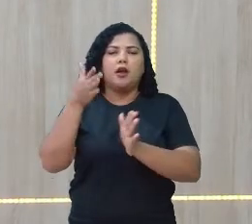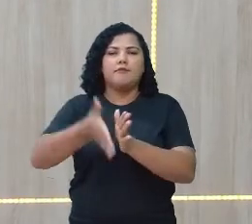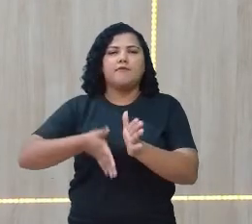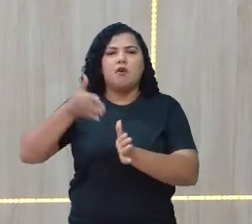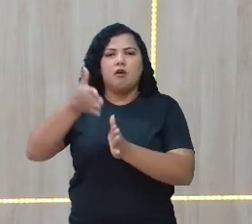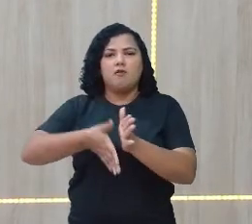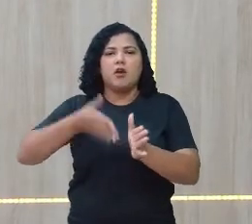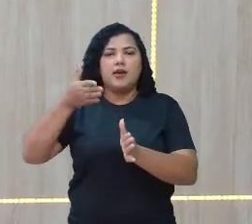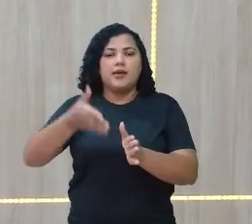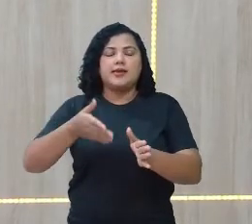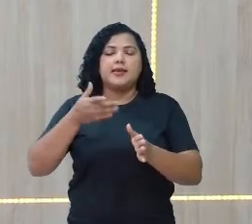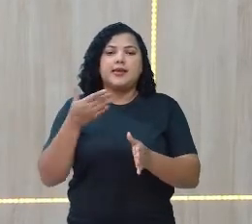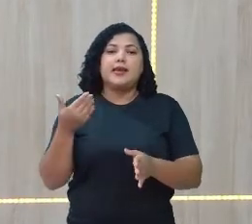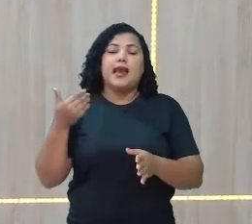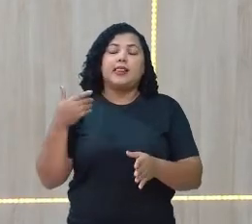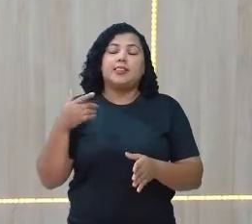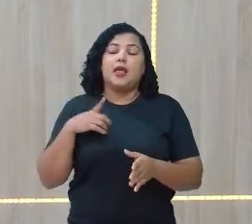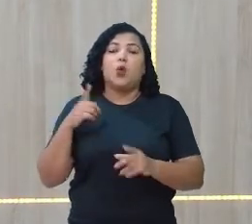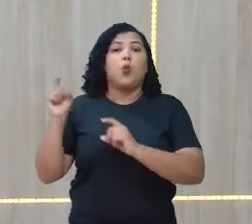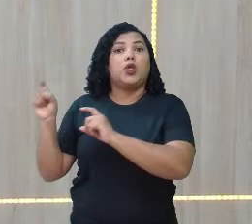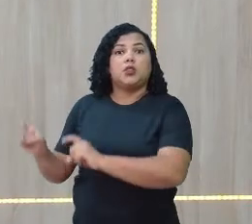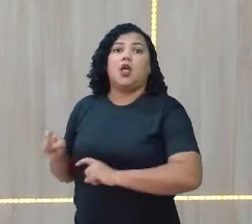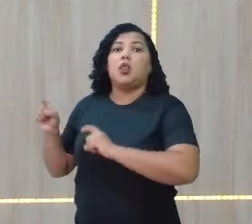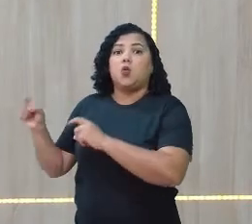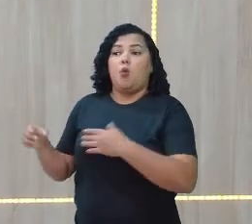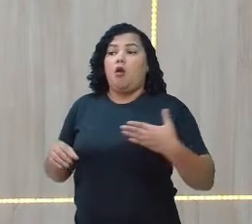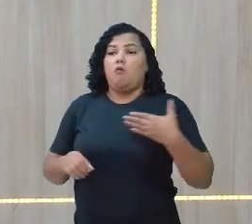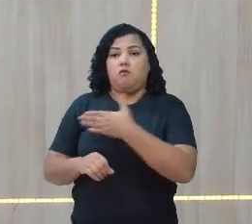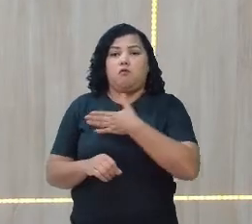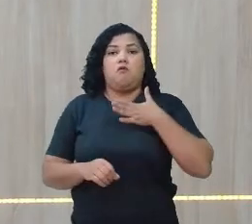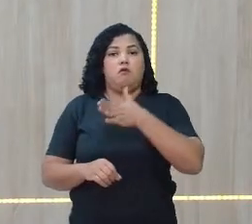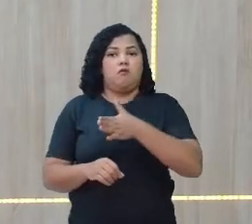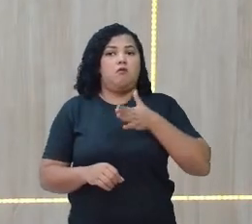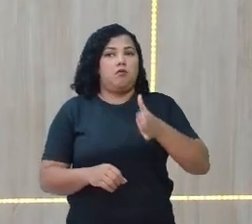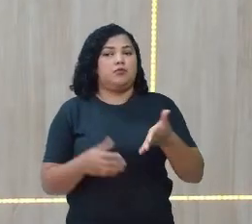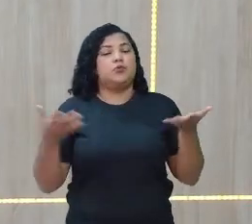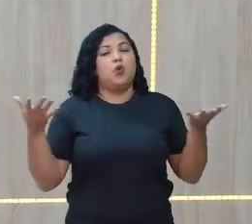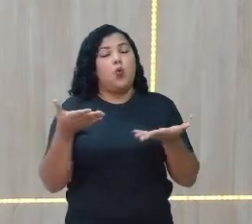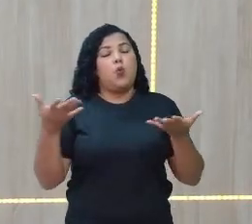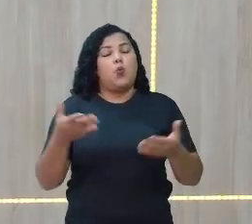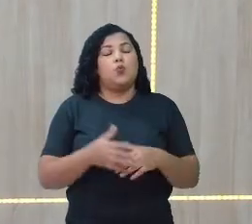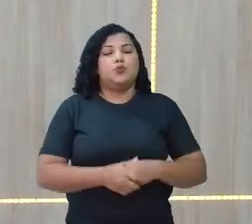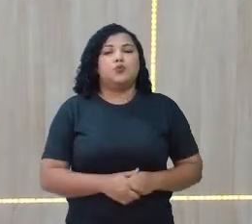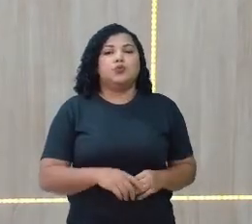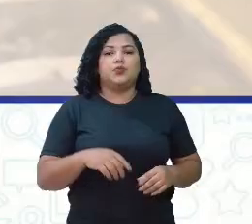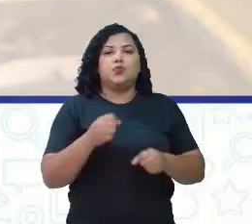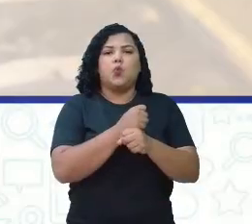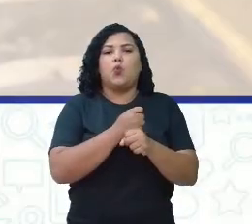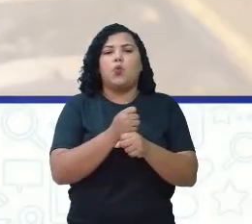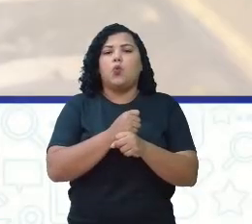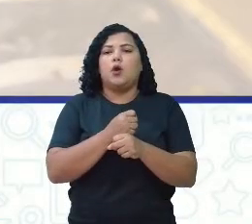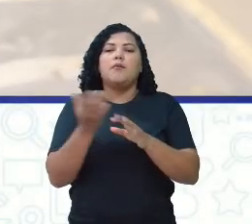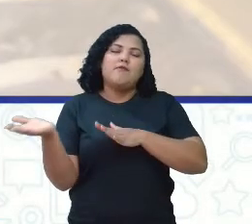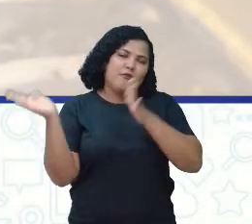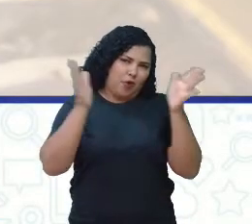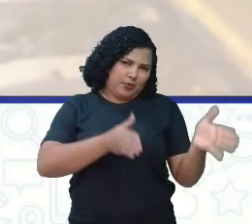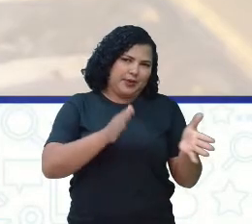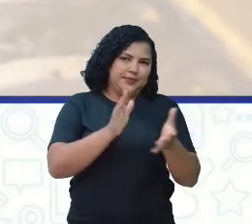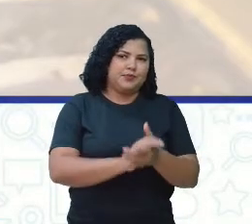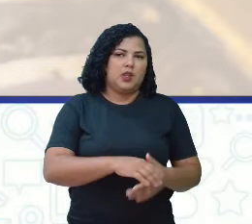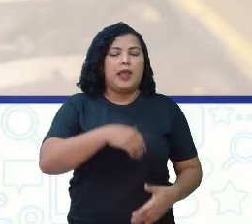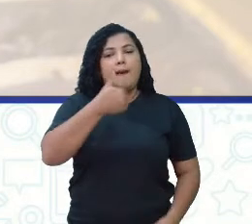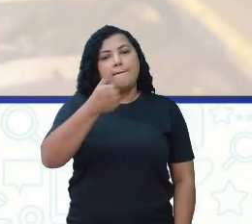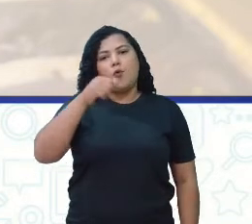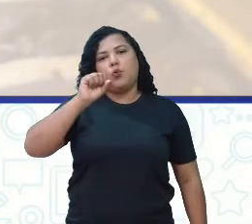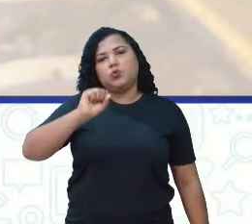atendia, inclusive, essas cidades do interior, né, que infelizmente hoje não atende. Mas, bom, gente, então, olha, em 1867 foi